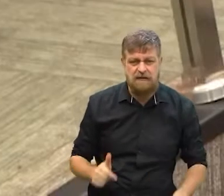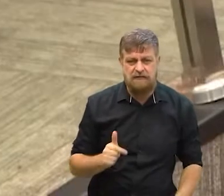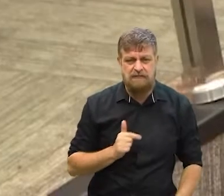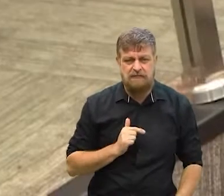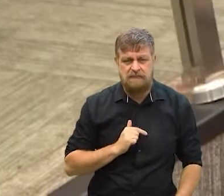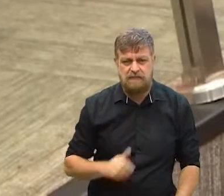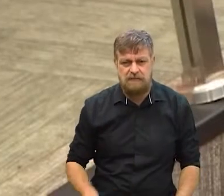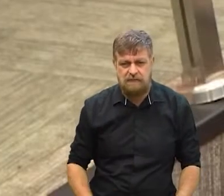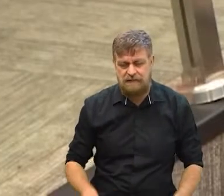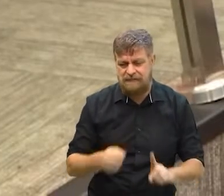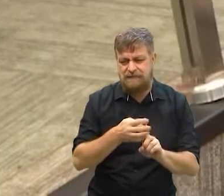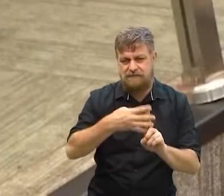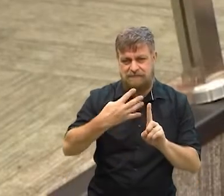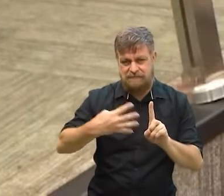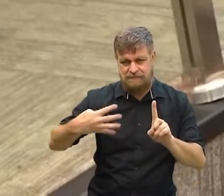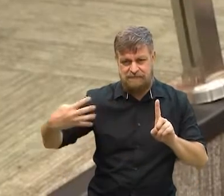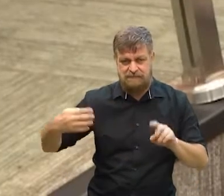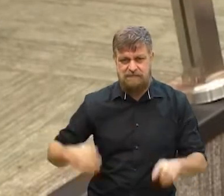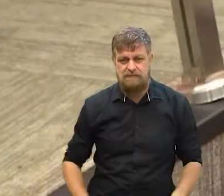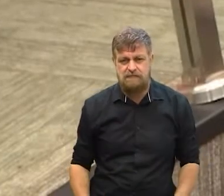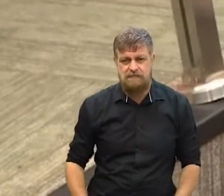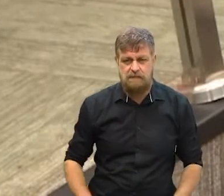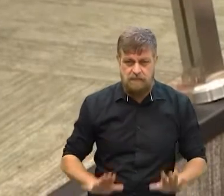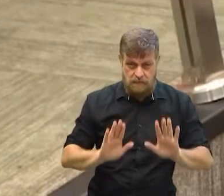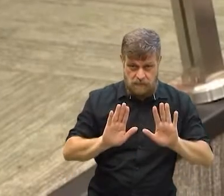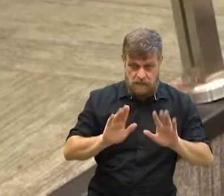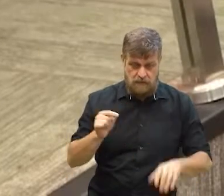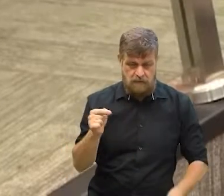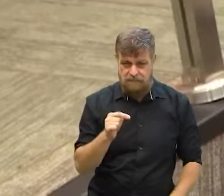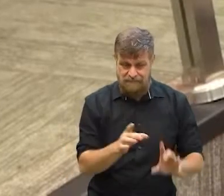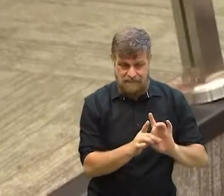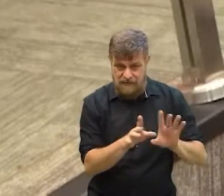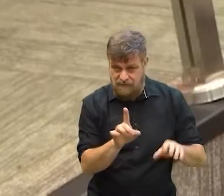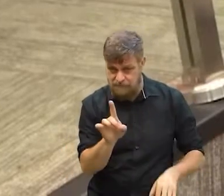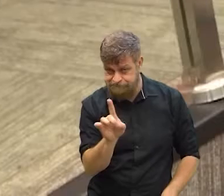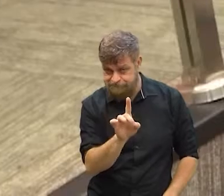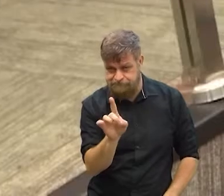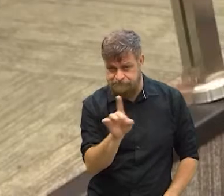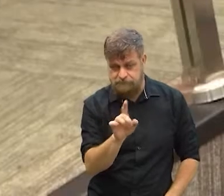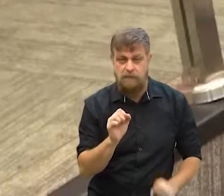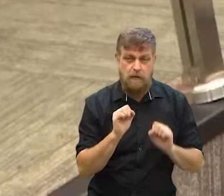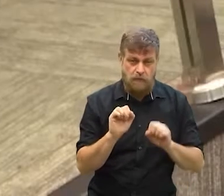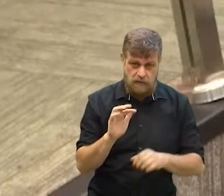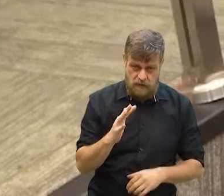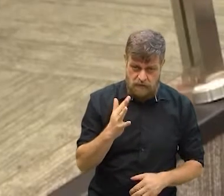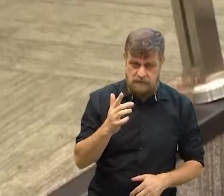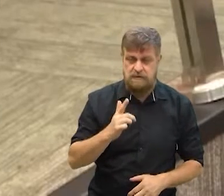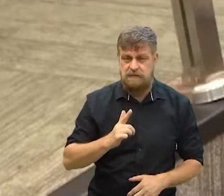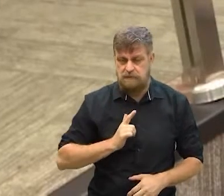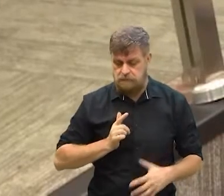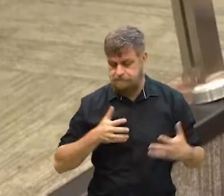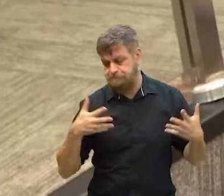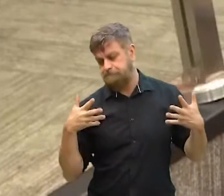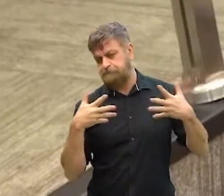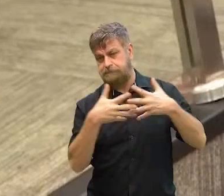mulher, classe, né, LGBT e mais. Então, assim, estaria aberto, e isso, mais uma vez, pode